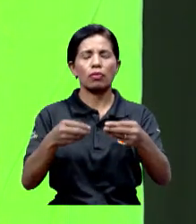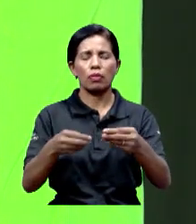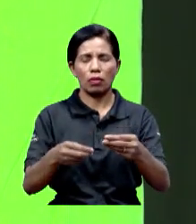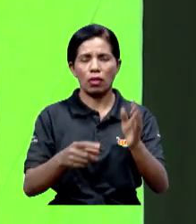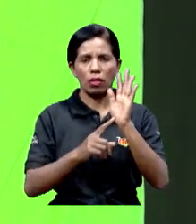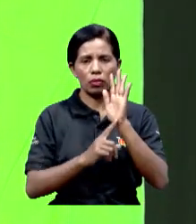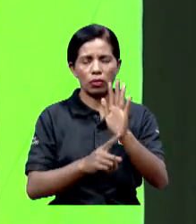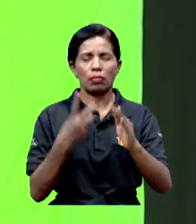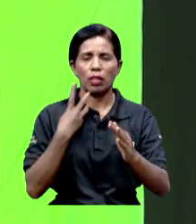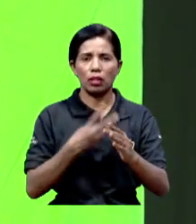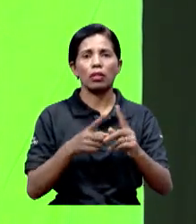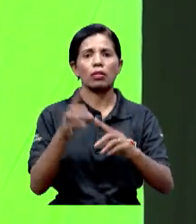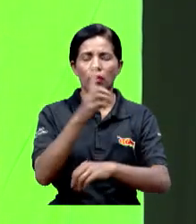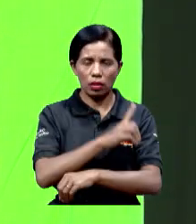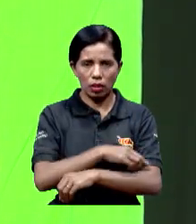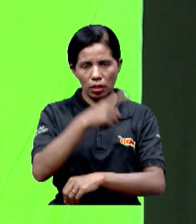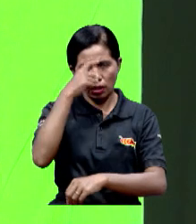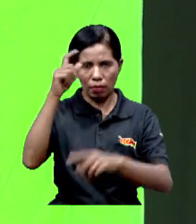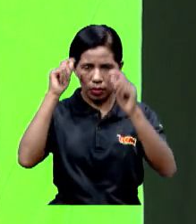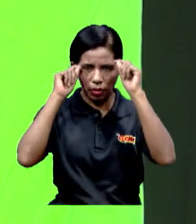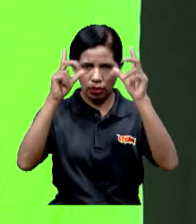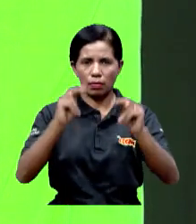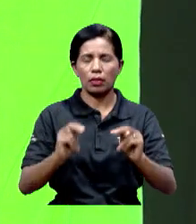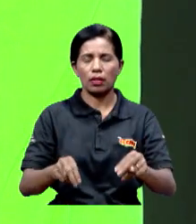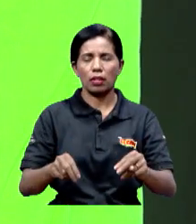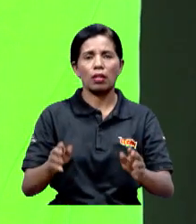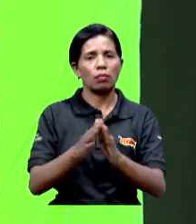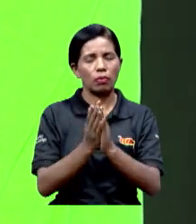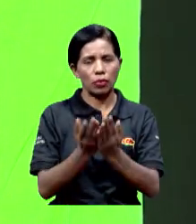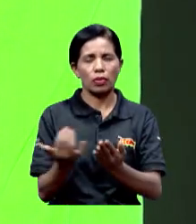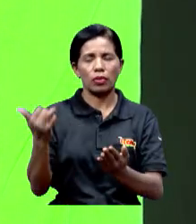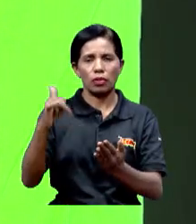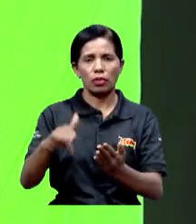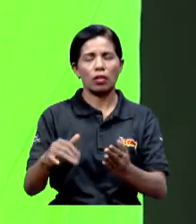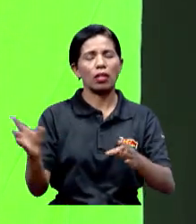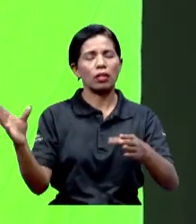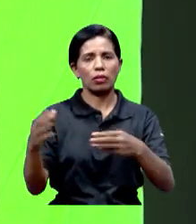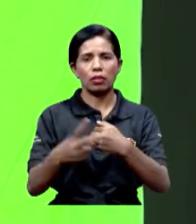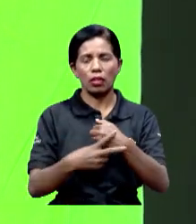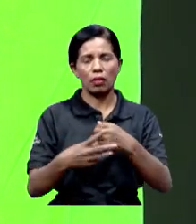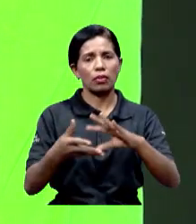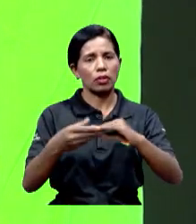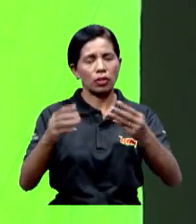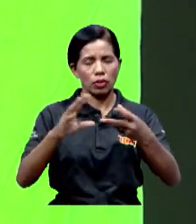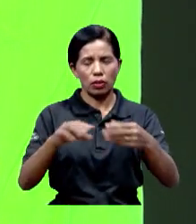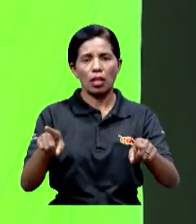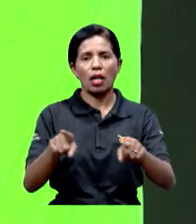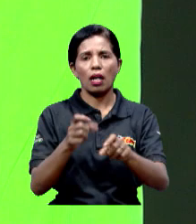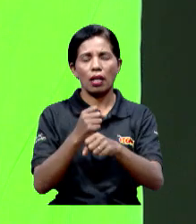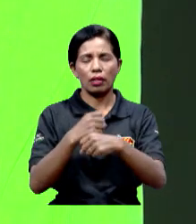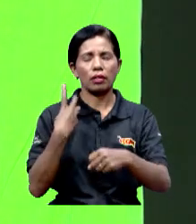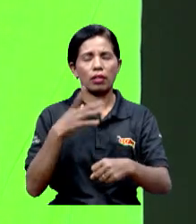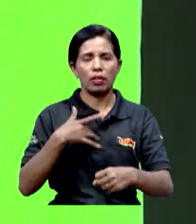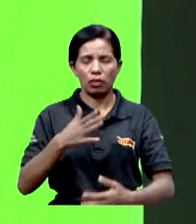ohin lorunian tamba Timor Leste precisa duni livro sira hulirai ita ni historia no halu ita sente orgulho